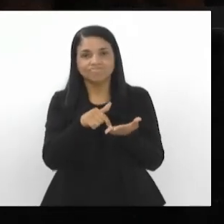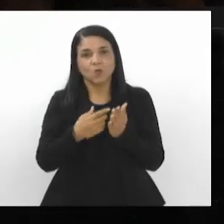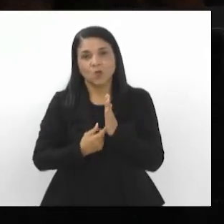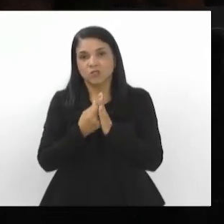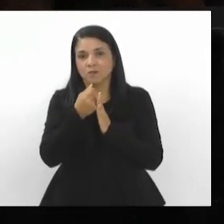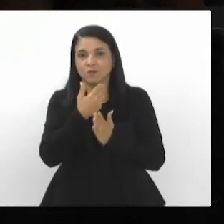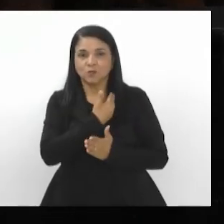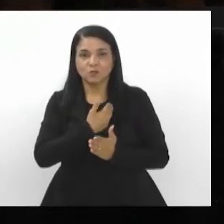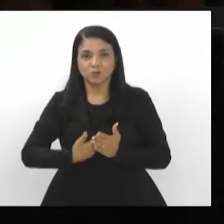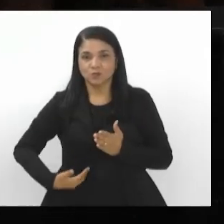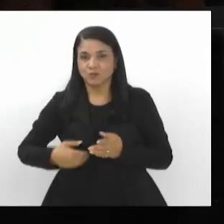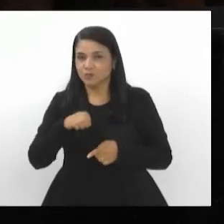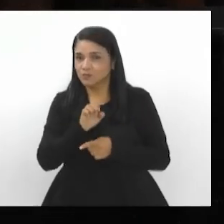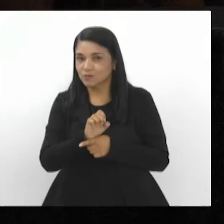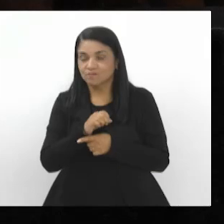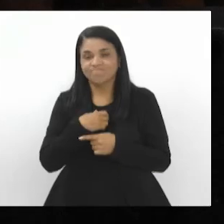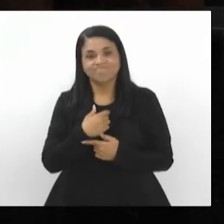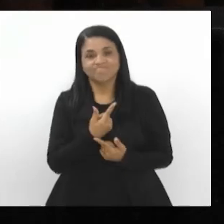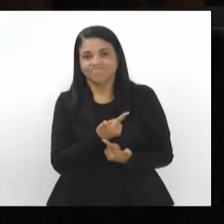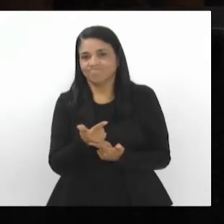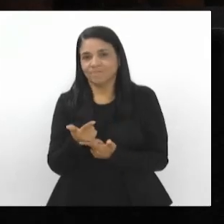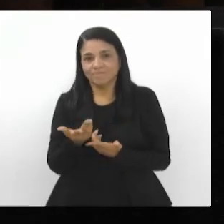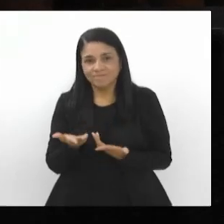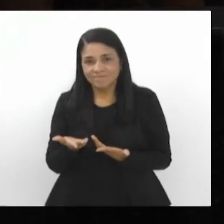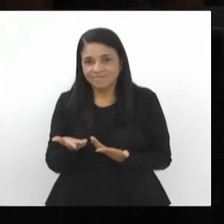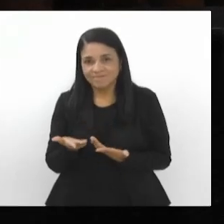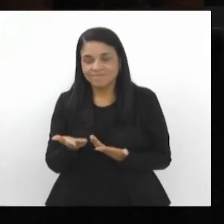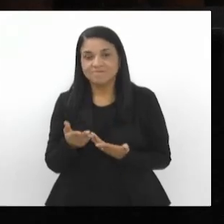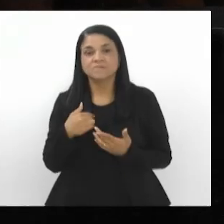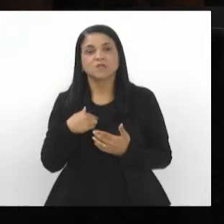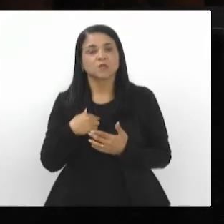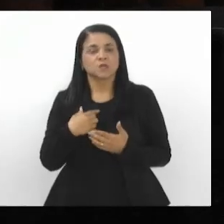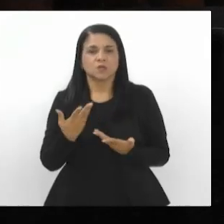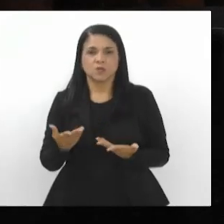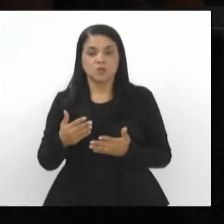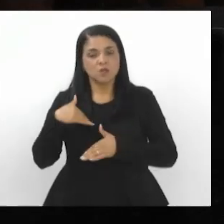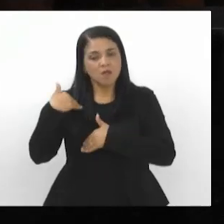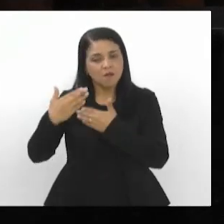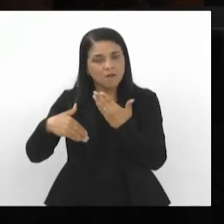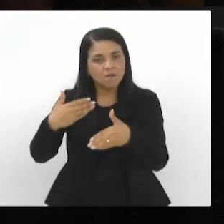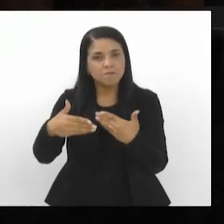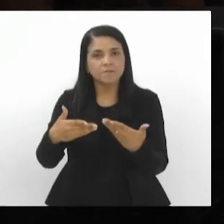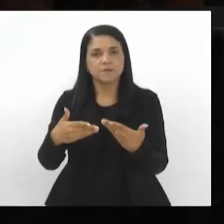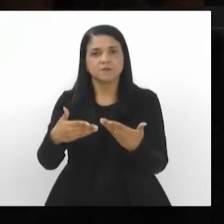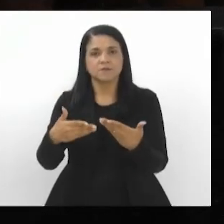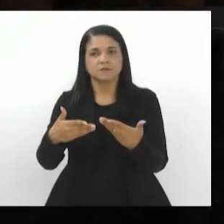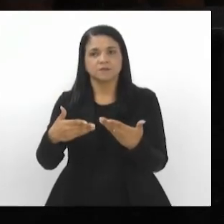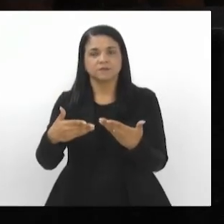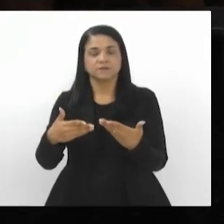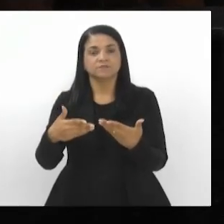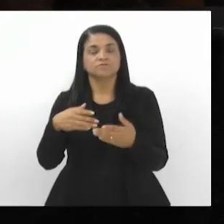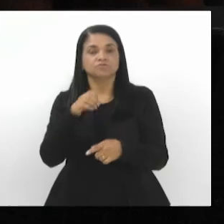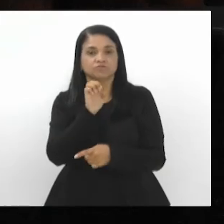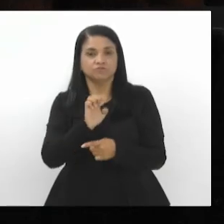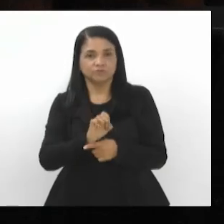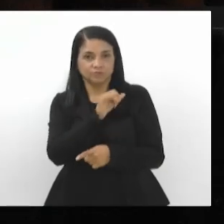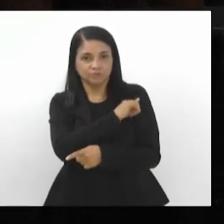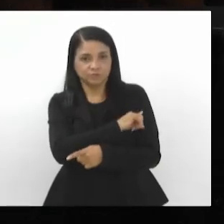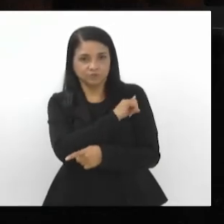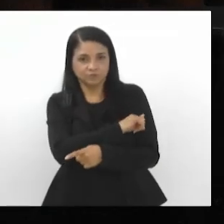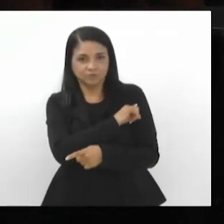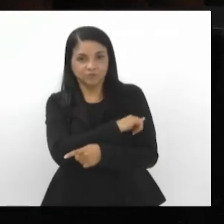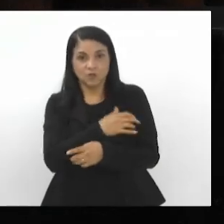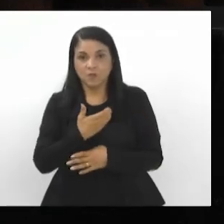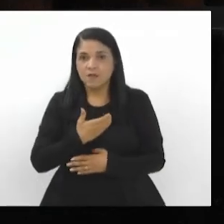é importante dizer, e não é novidade para ninguém, que estamos caminhando, inclusive, no Estado do Rio de Janeiro, a uma